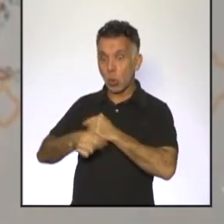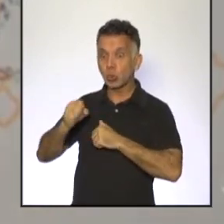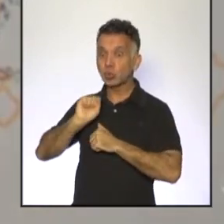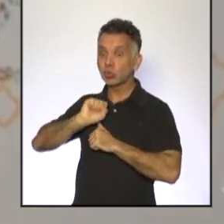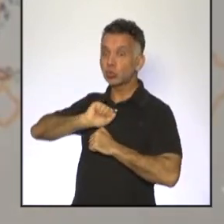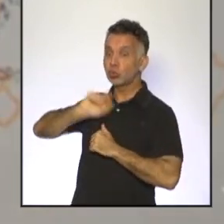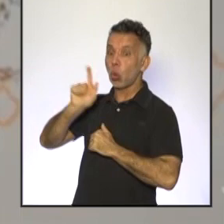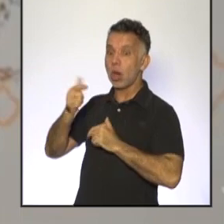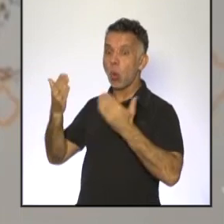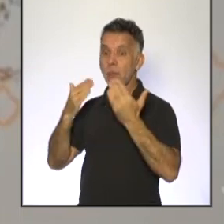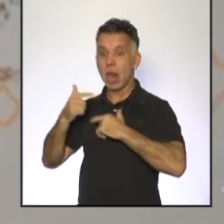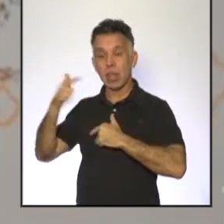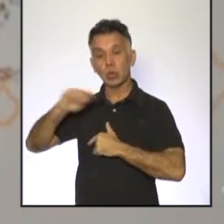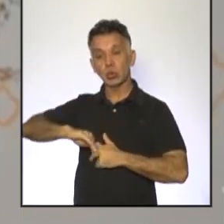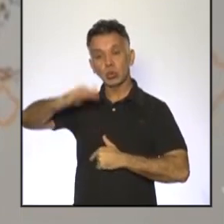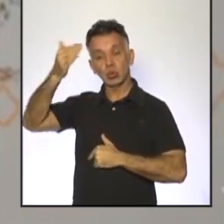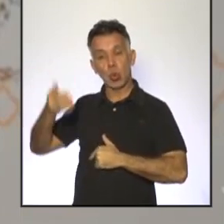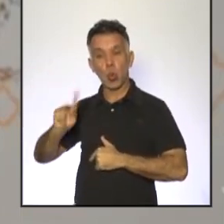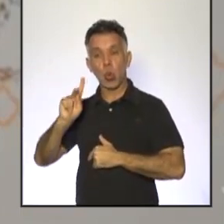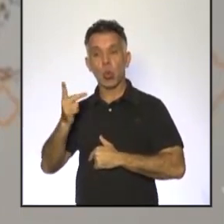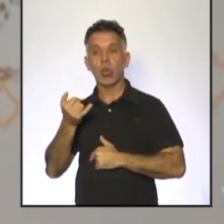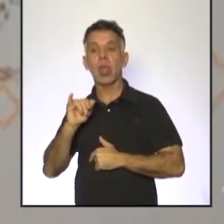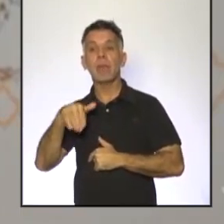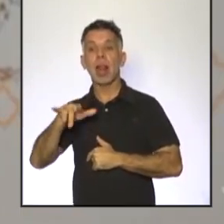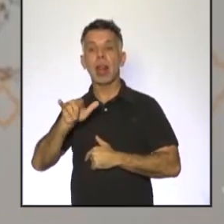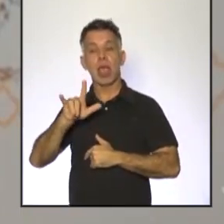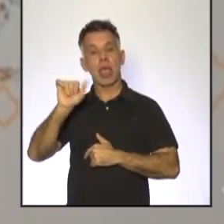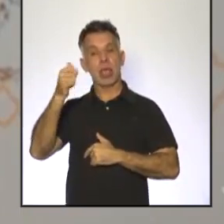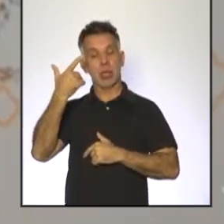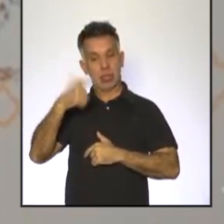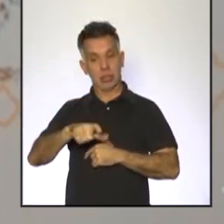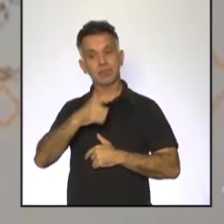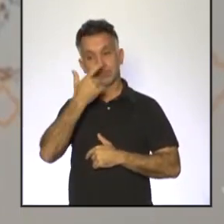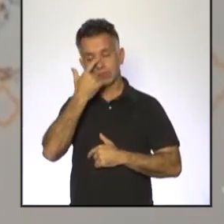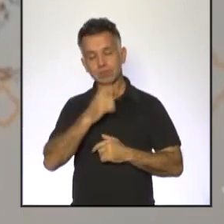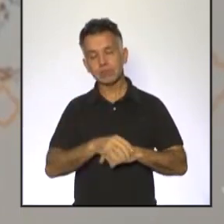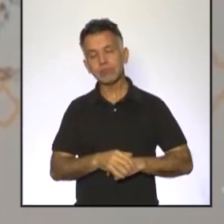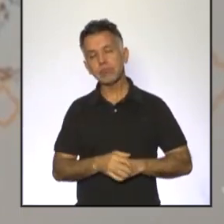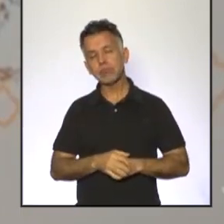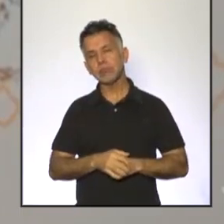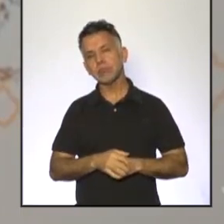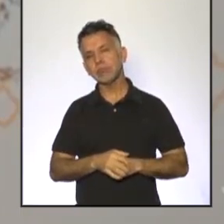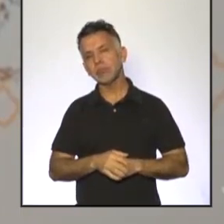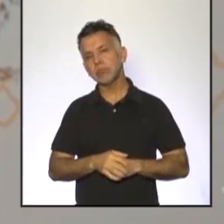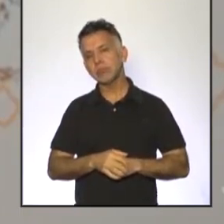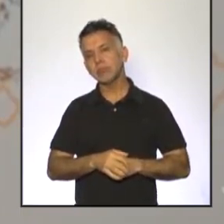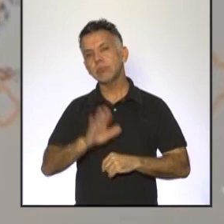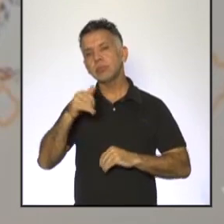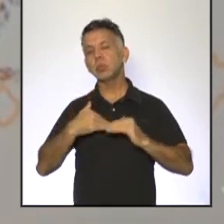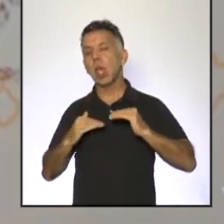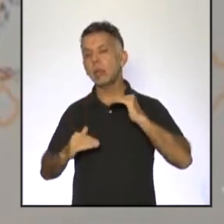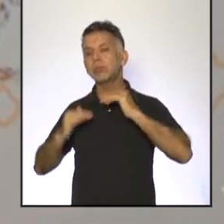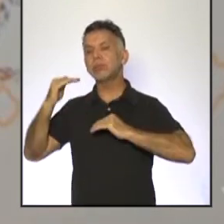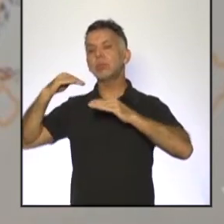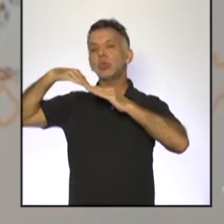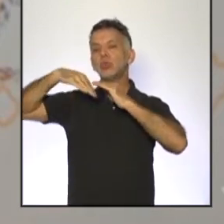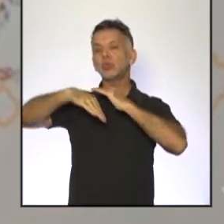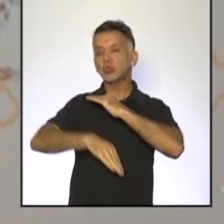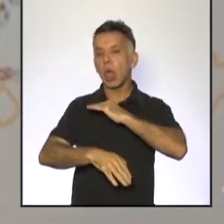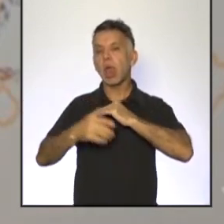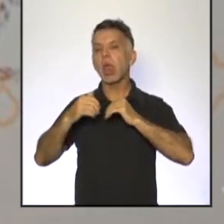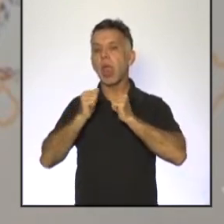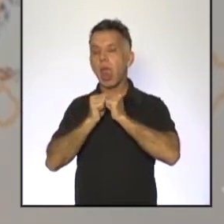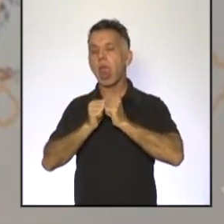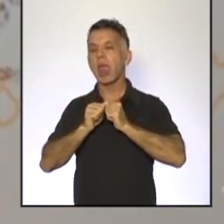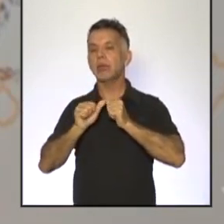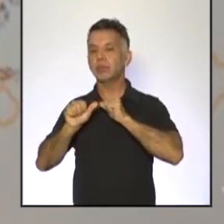vocês aqui, antes de abrir para as perguntas, tracei para vocês limite oceânico continental, formação da Cordilheira